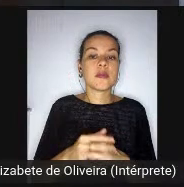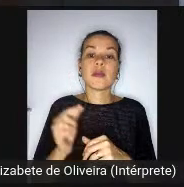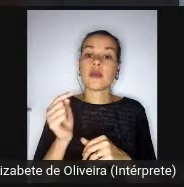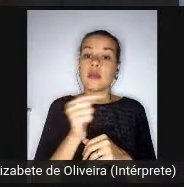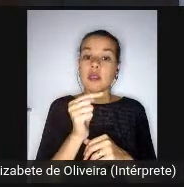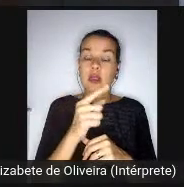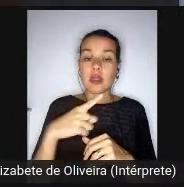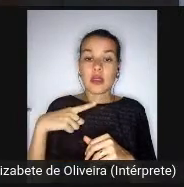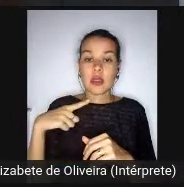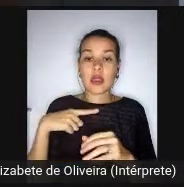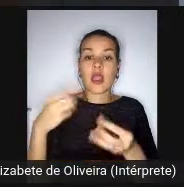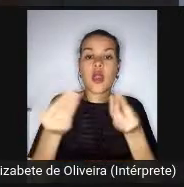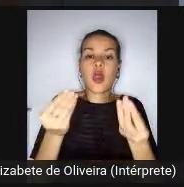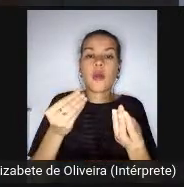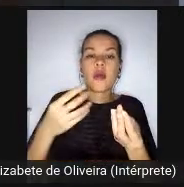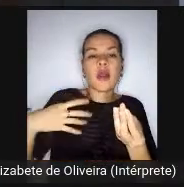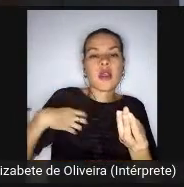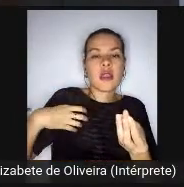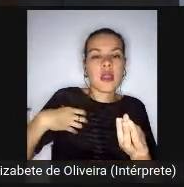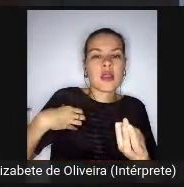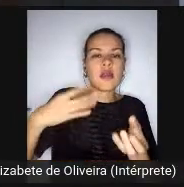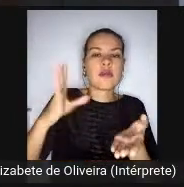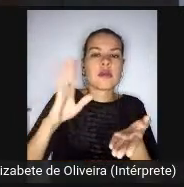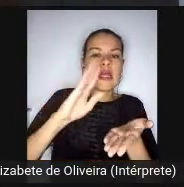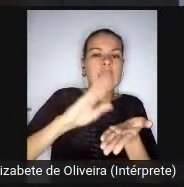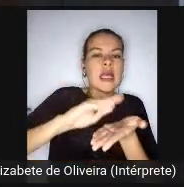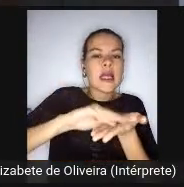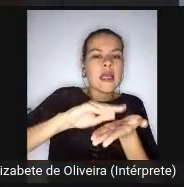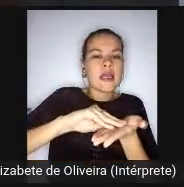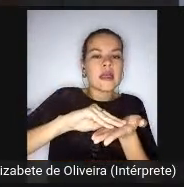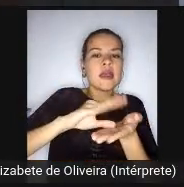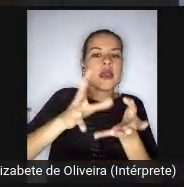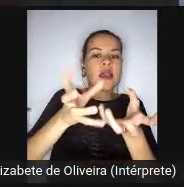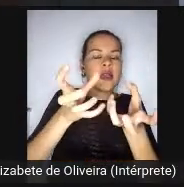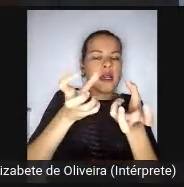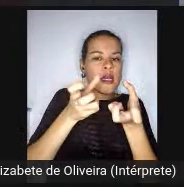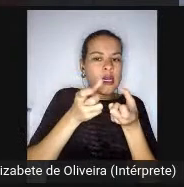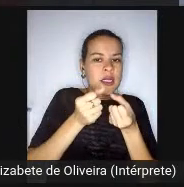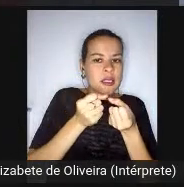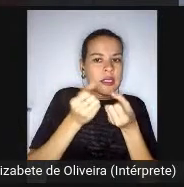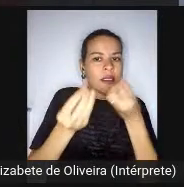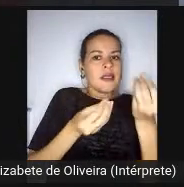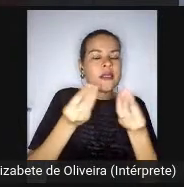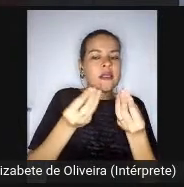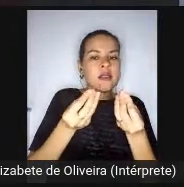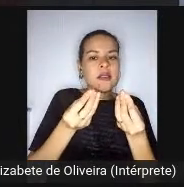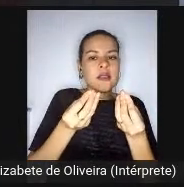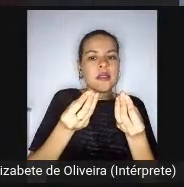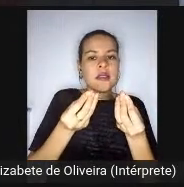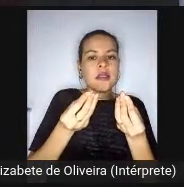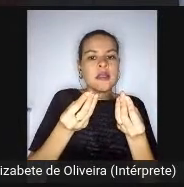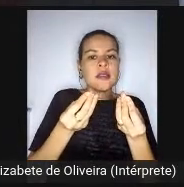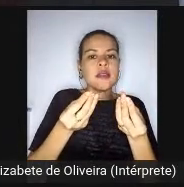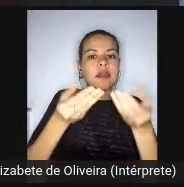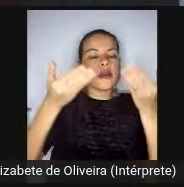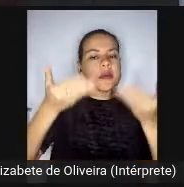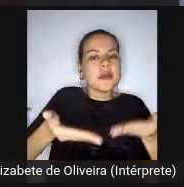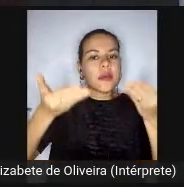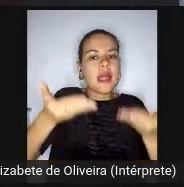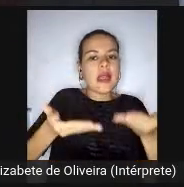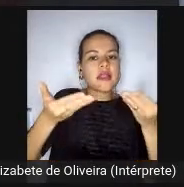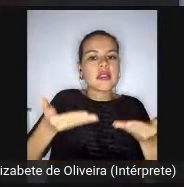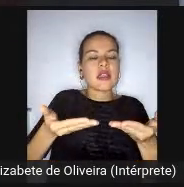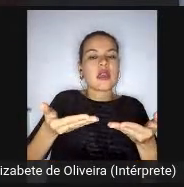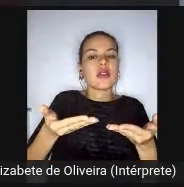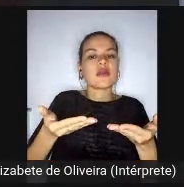sensores né e a plaquinha que recebe a que mede né Essa a pressão e esse